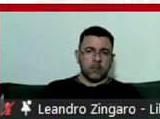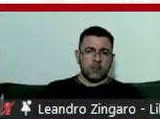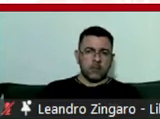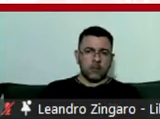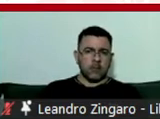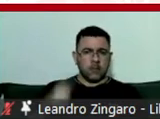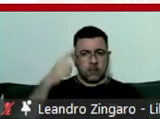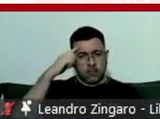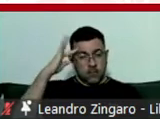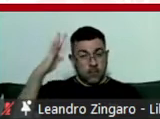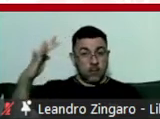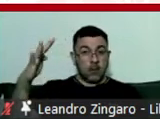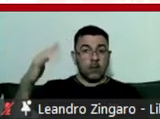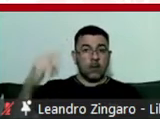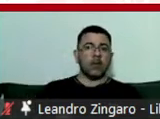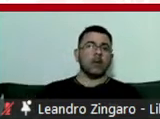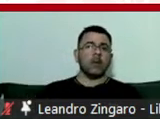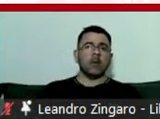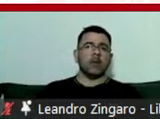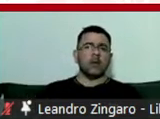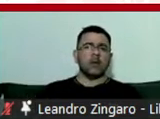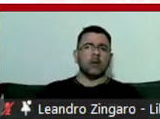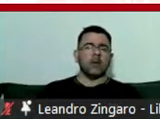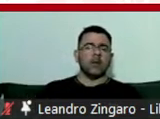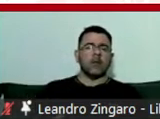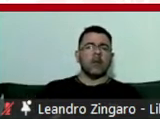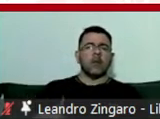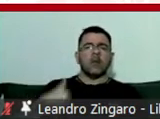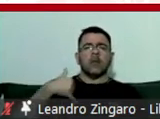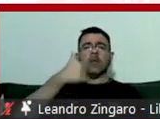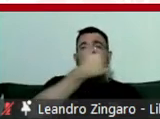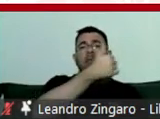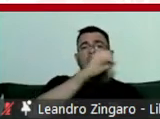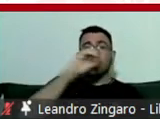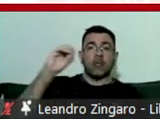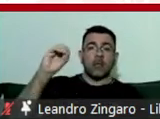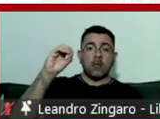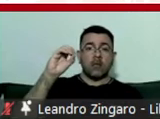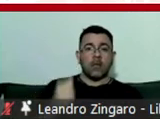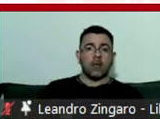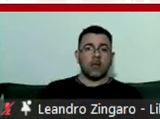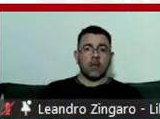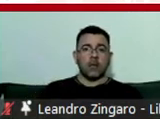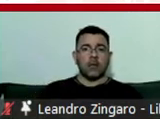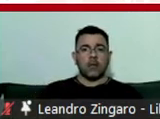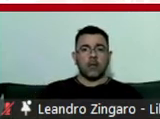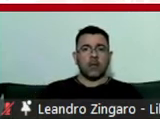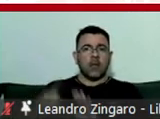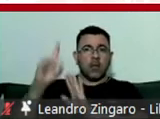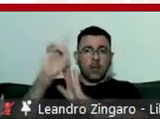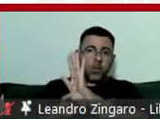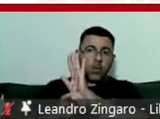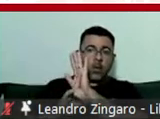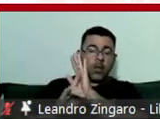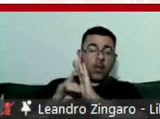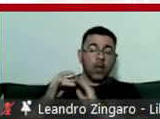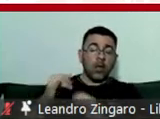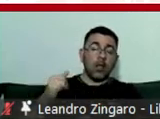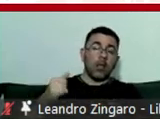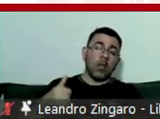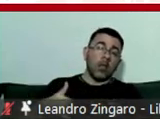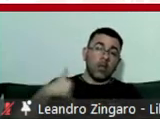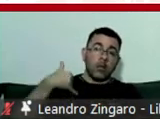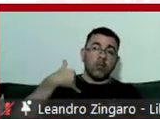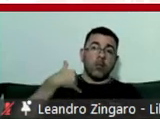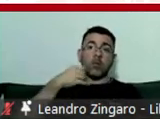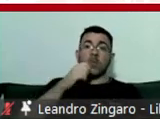ter a fez 60 anos quando você fez 60 anos você é o quê tá lá no estatuto de idoso você é considerado idoso então idoso tem alguns direitos dentre